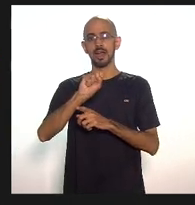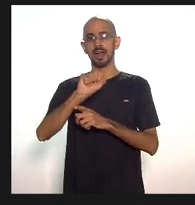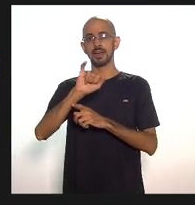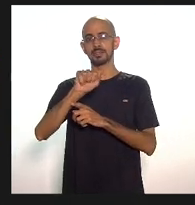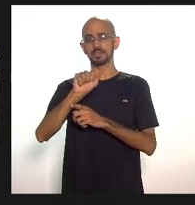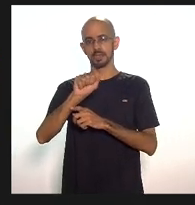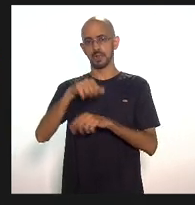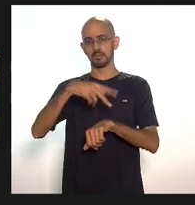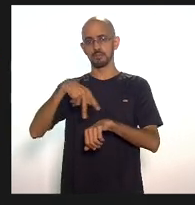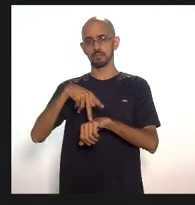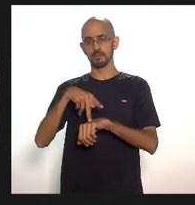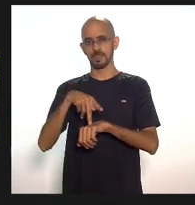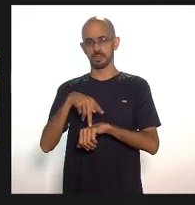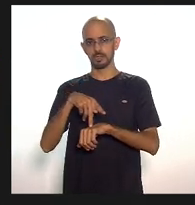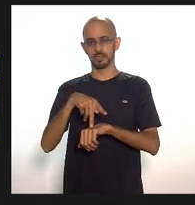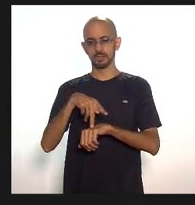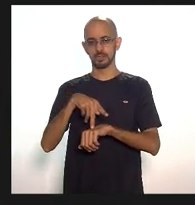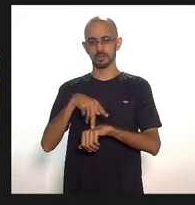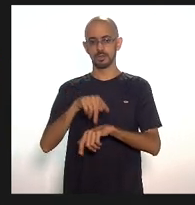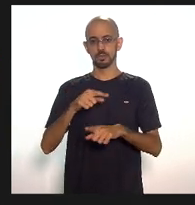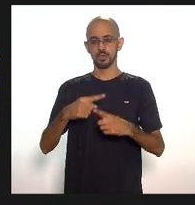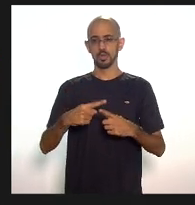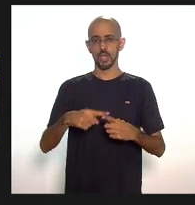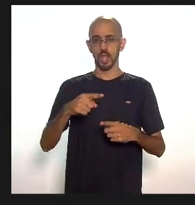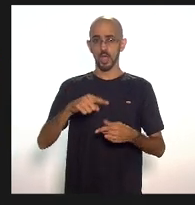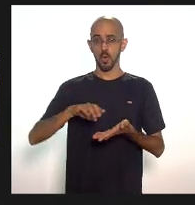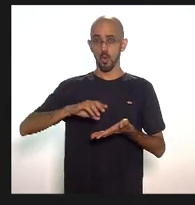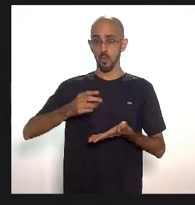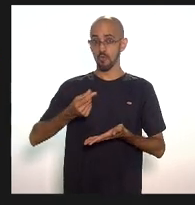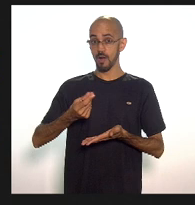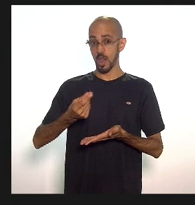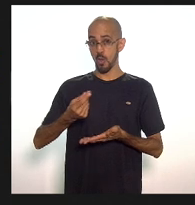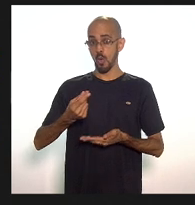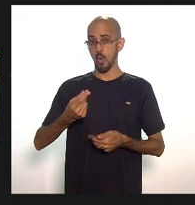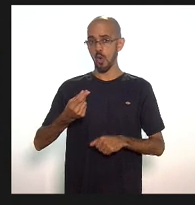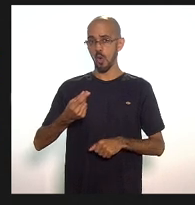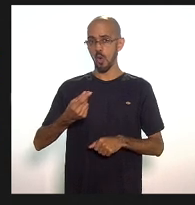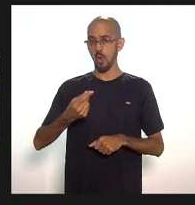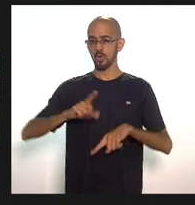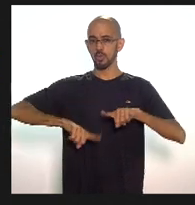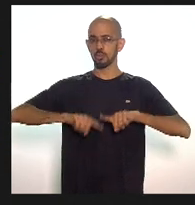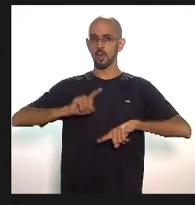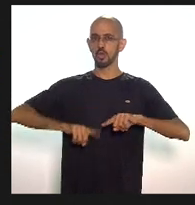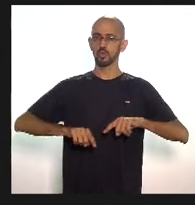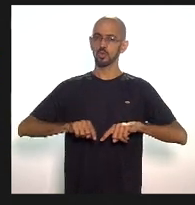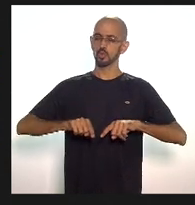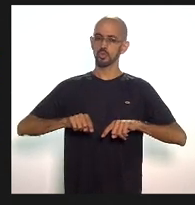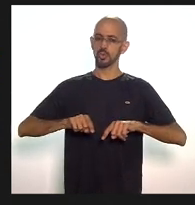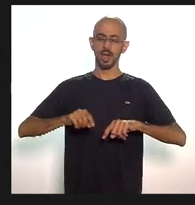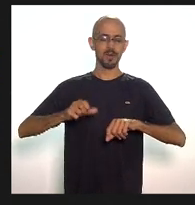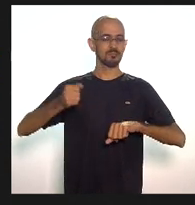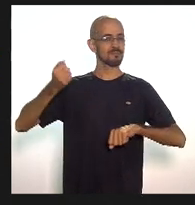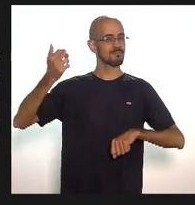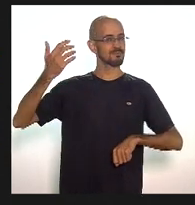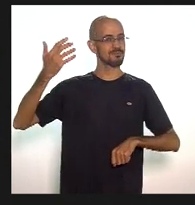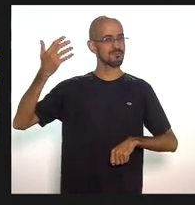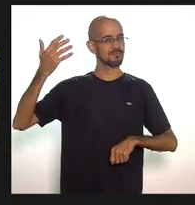Então, que o custo do produto ele seria bem